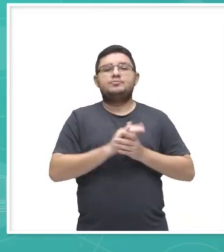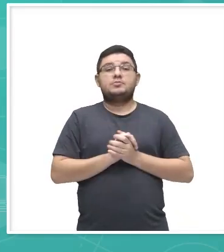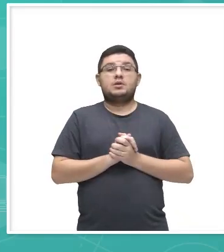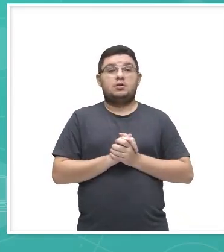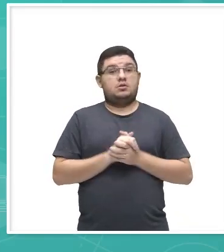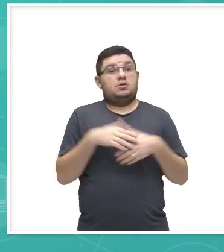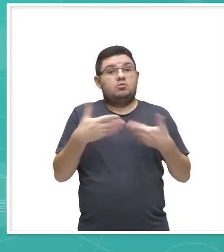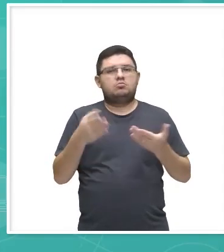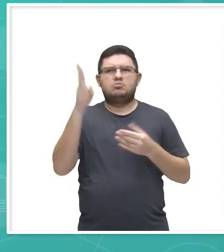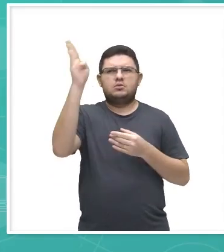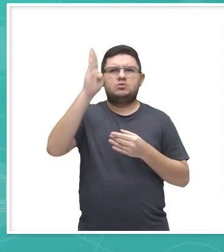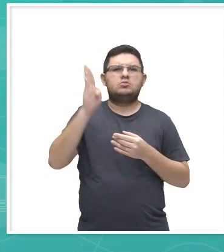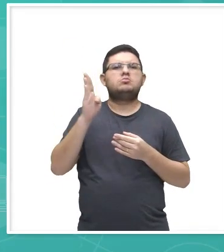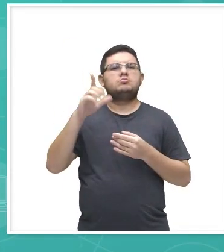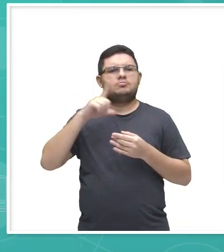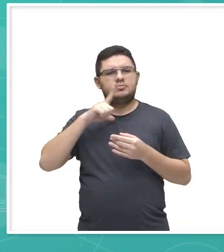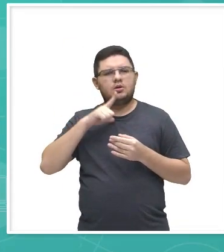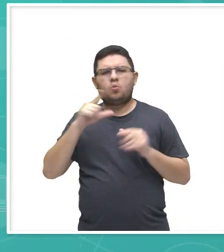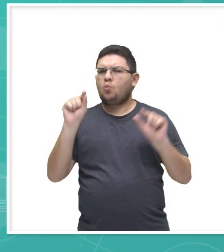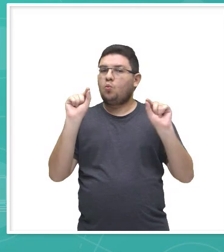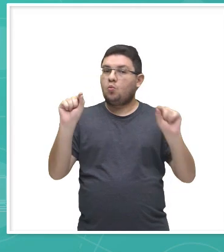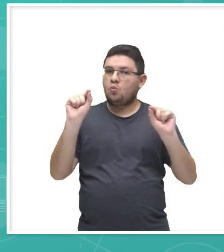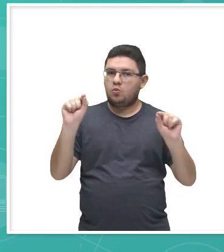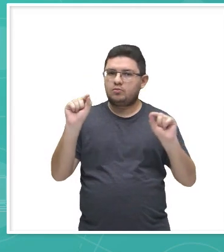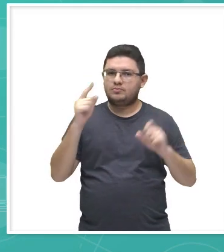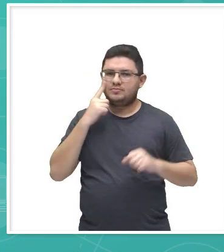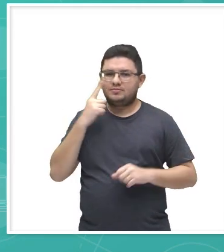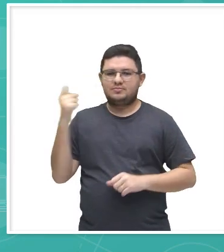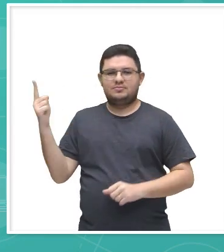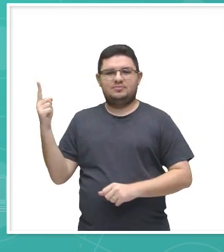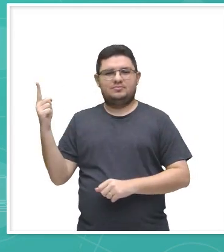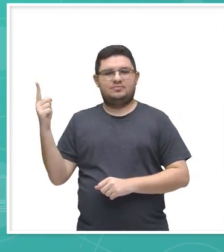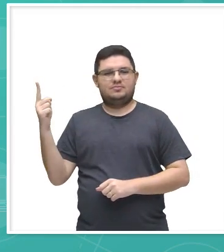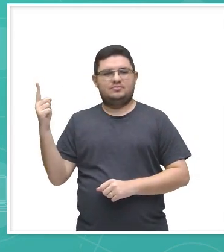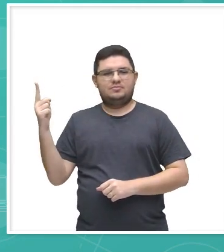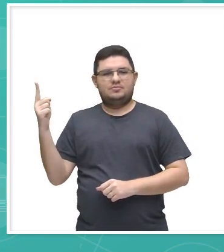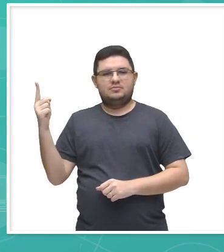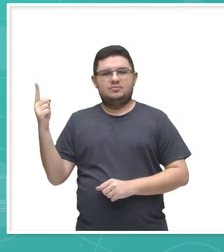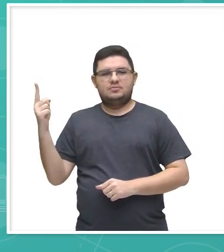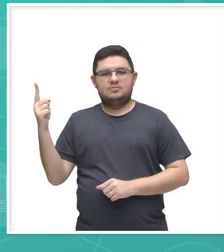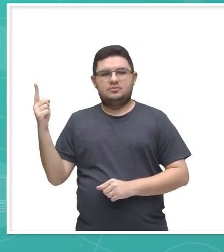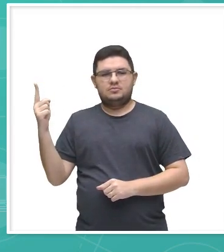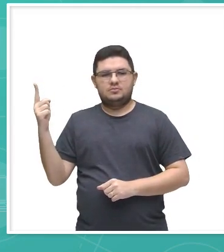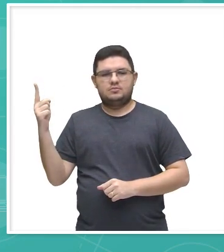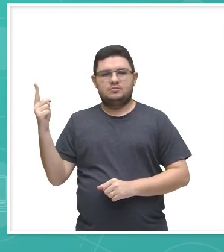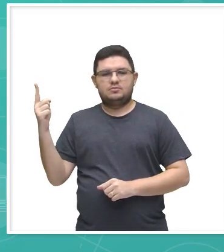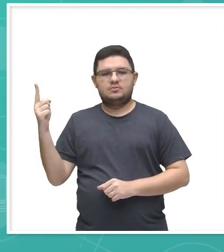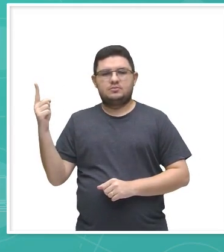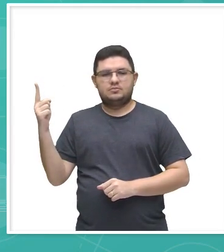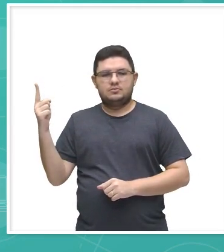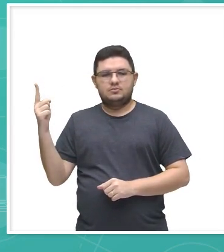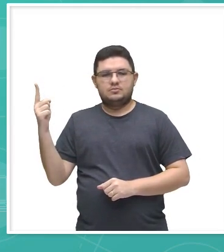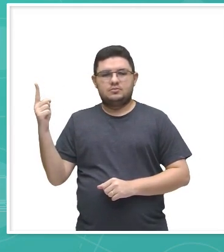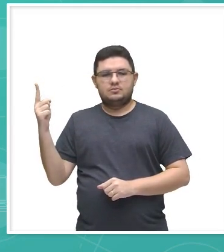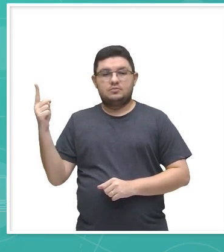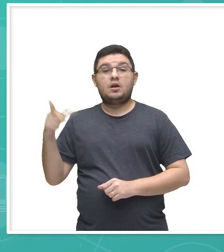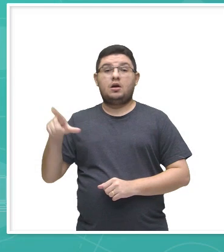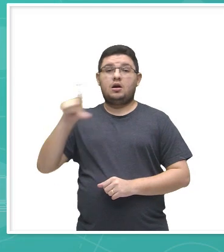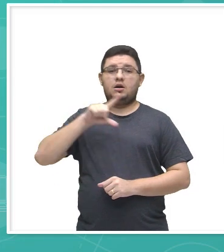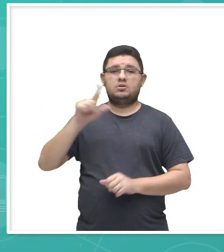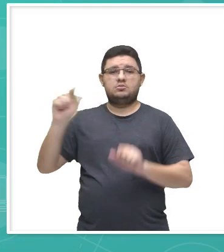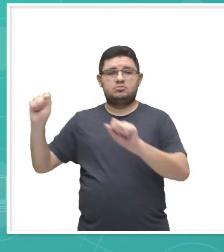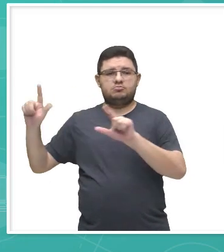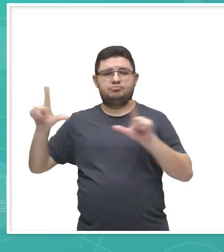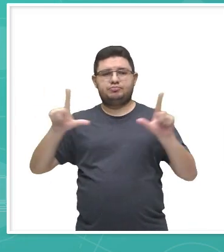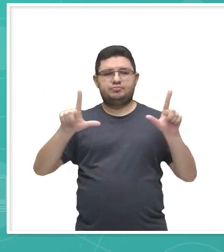Brasil tem, né? Então, para a gente observar essas atividades. Na cartela anterior, aí